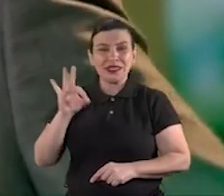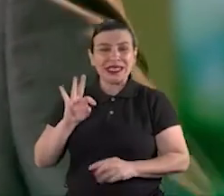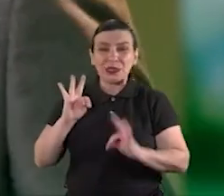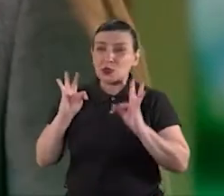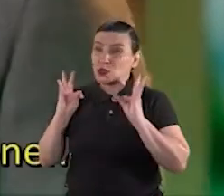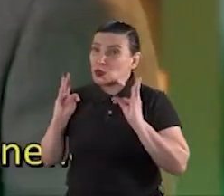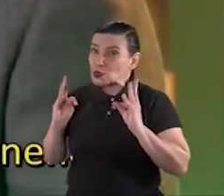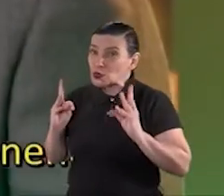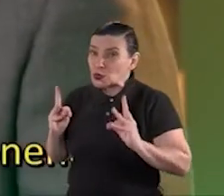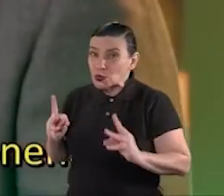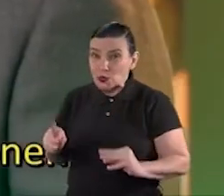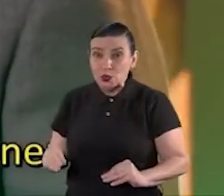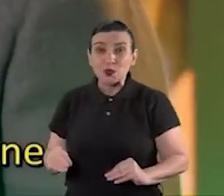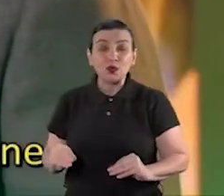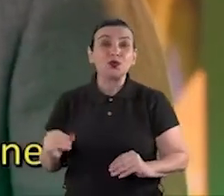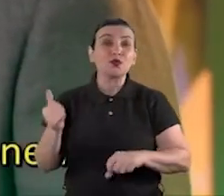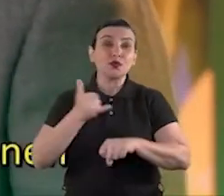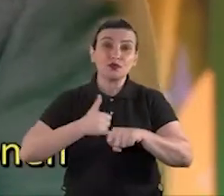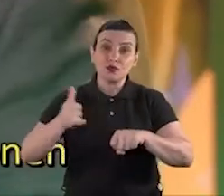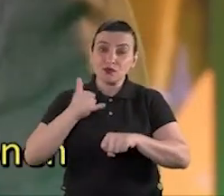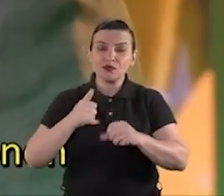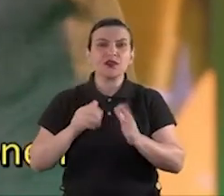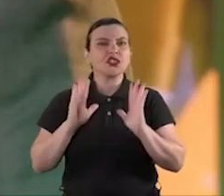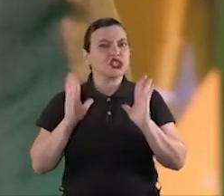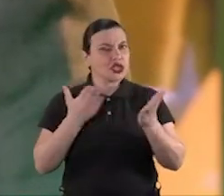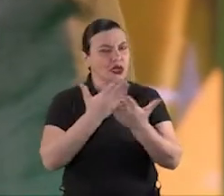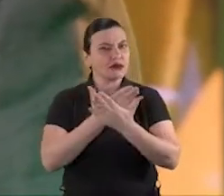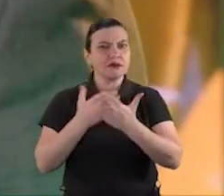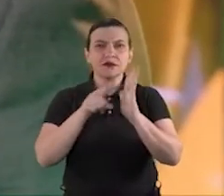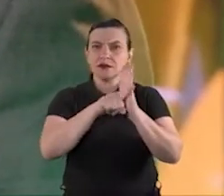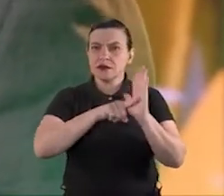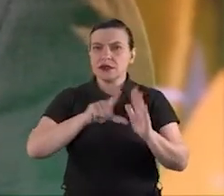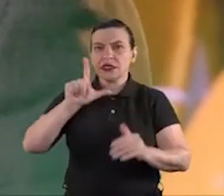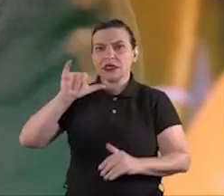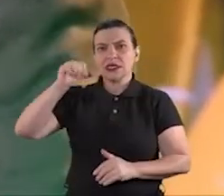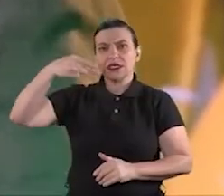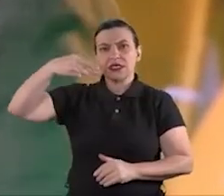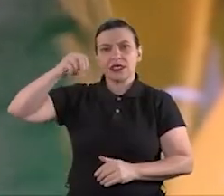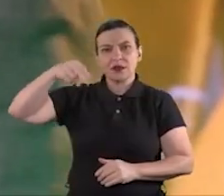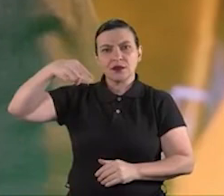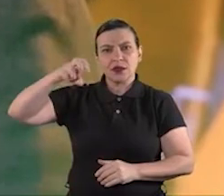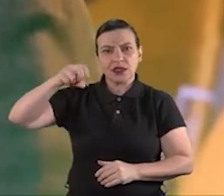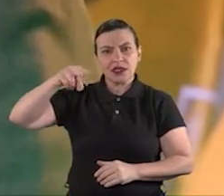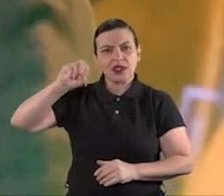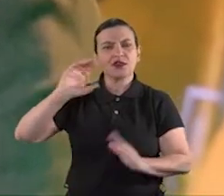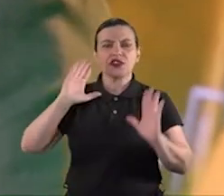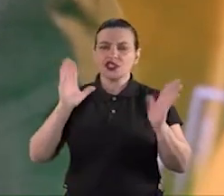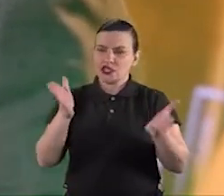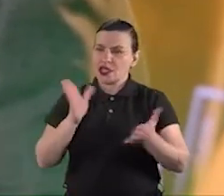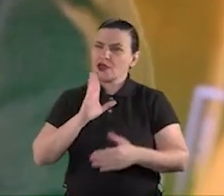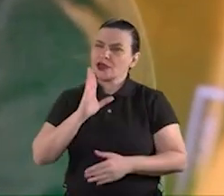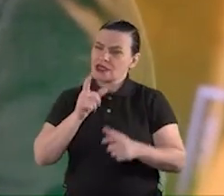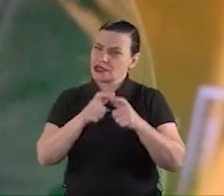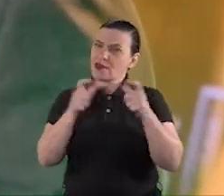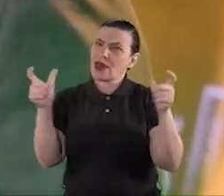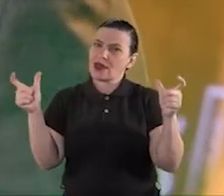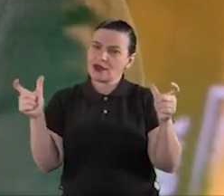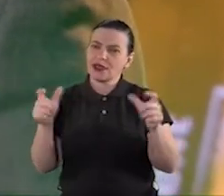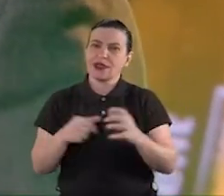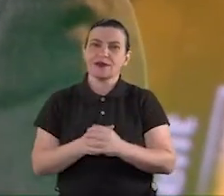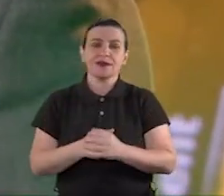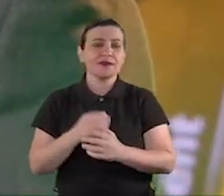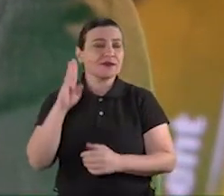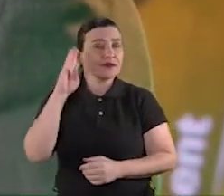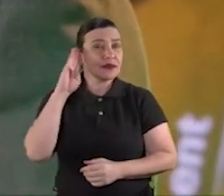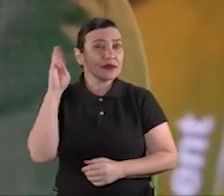óleo tem havido muitos estudos sobre o d-limoneno e você provavelmente está familiarizado com a maioria deles